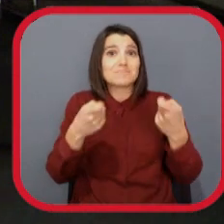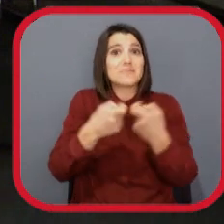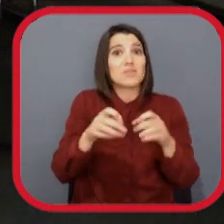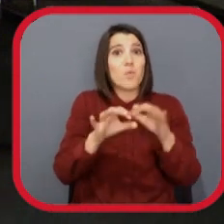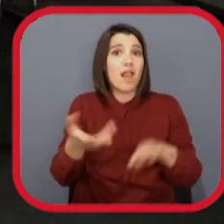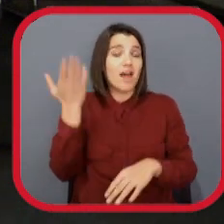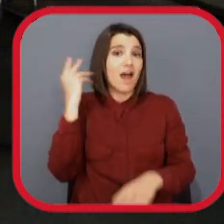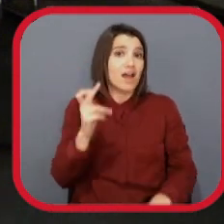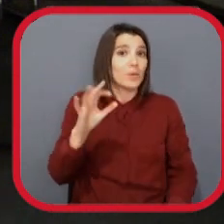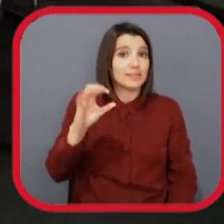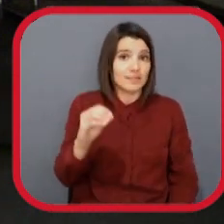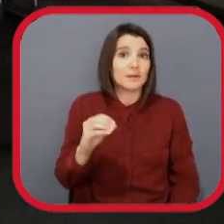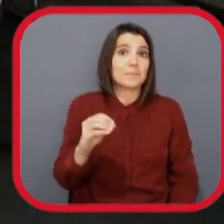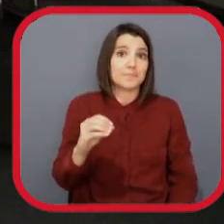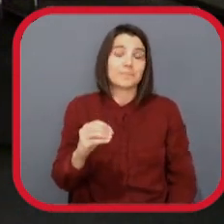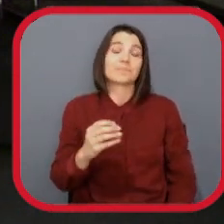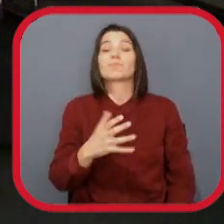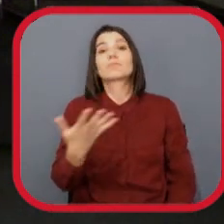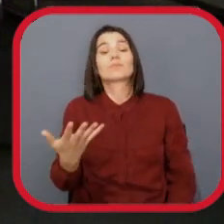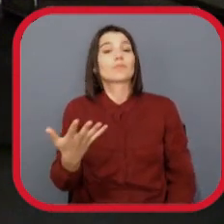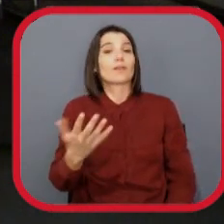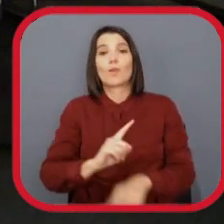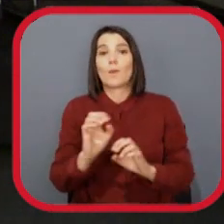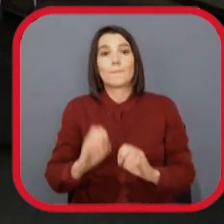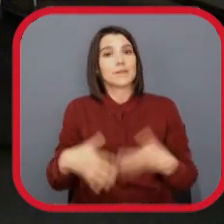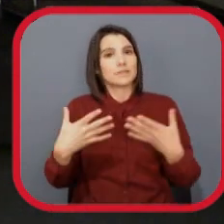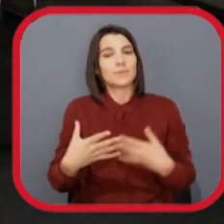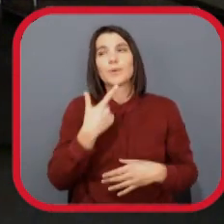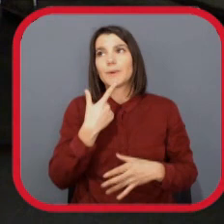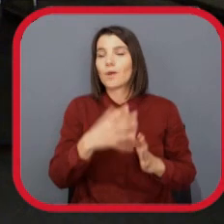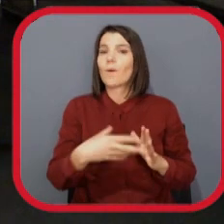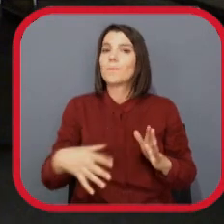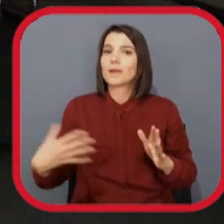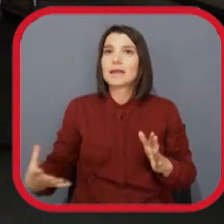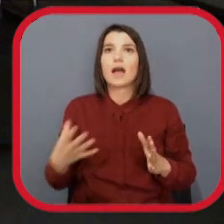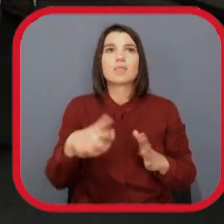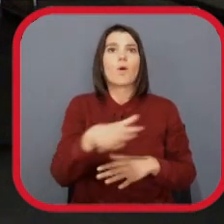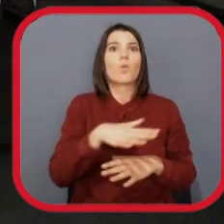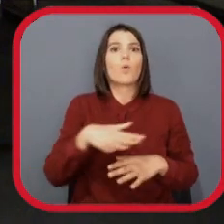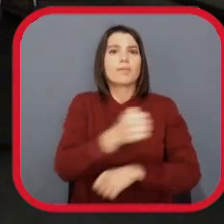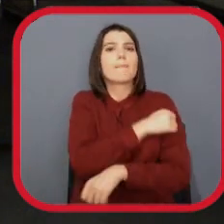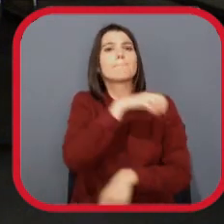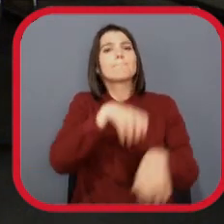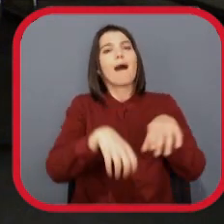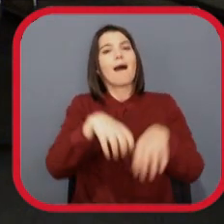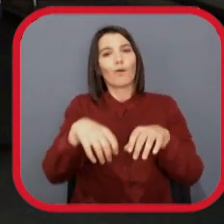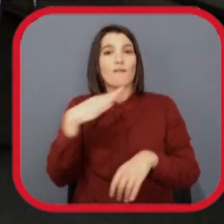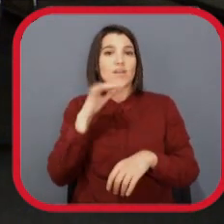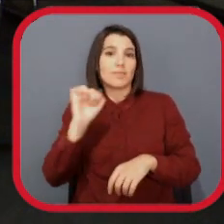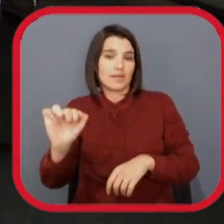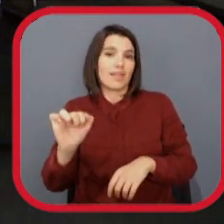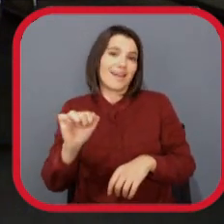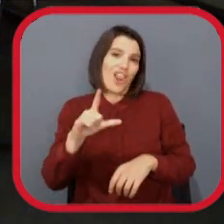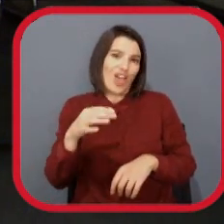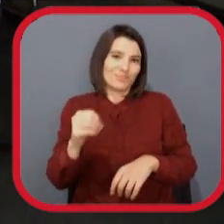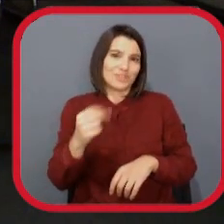aspecto dos anos 80. Foi desde o início que foi muito complicado arranjarmos o bairro onde a família